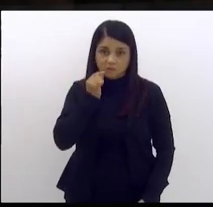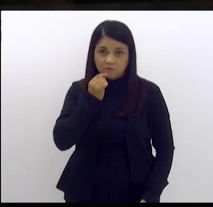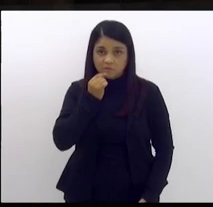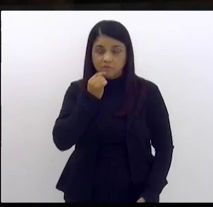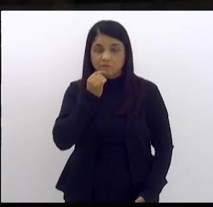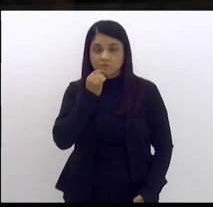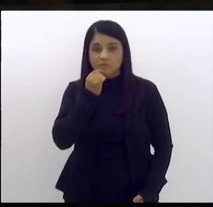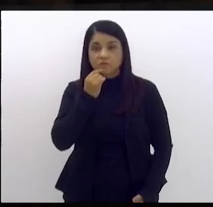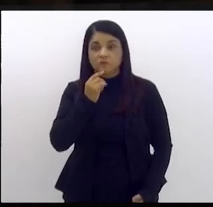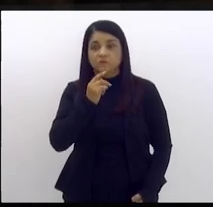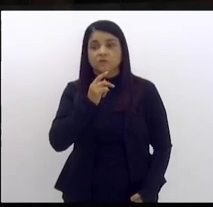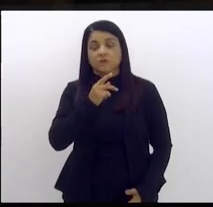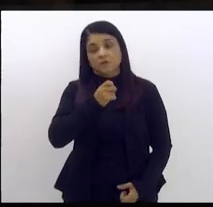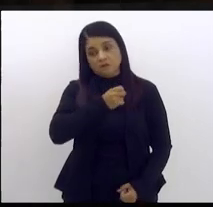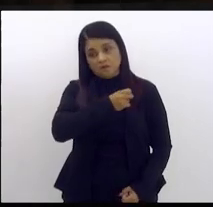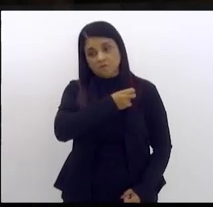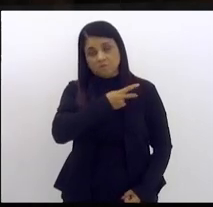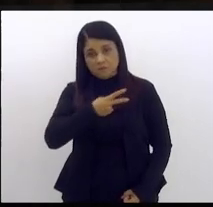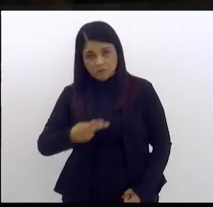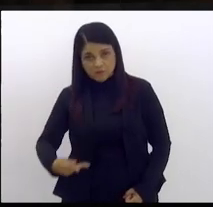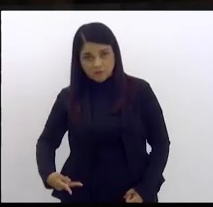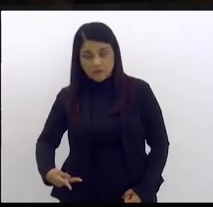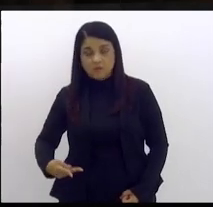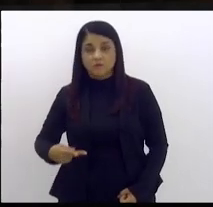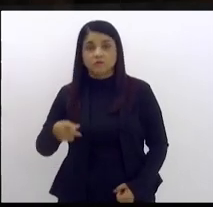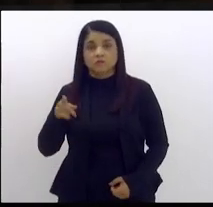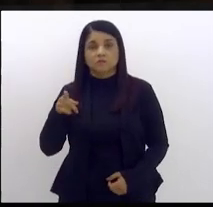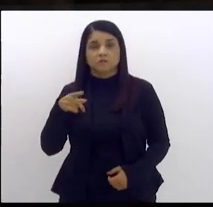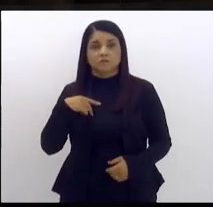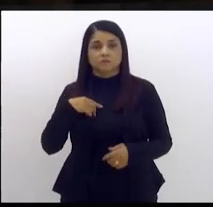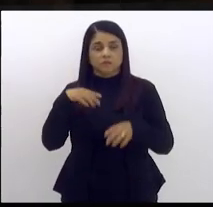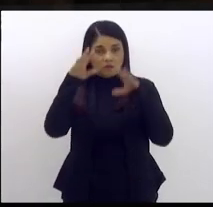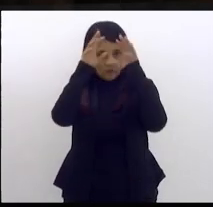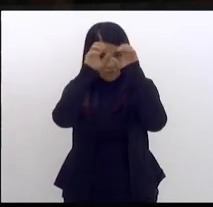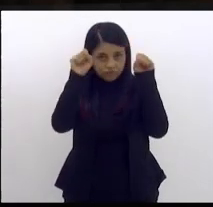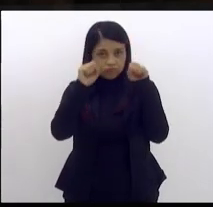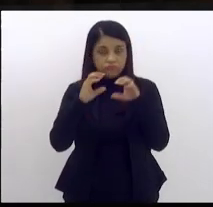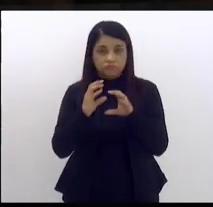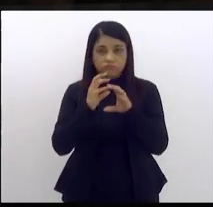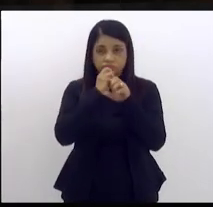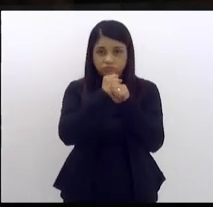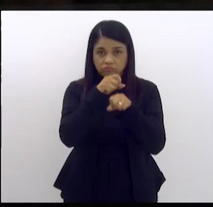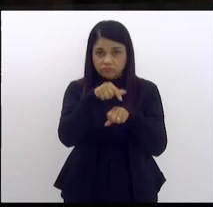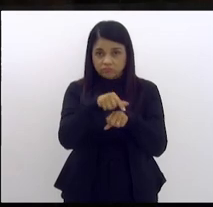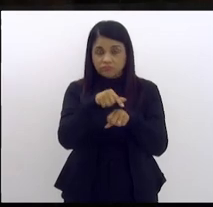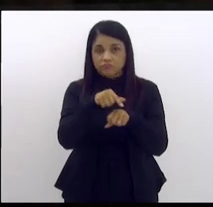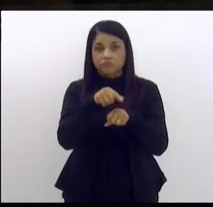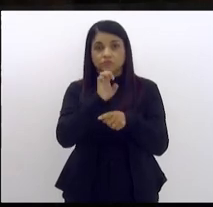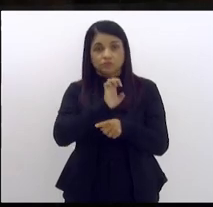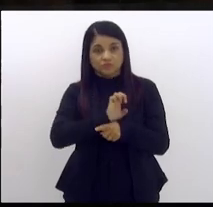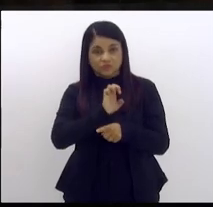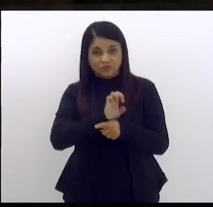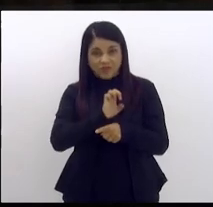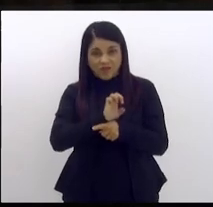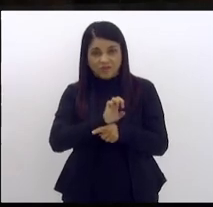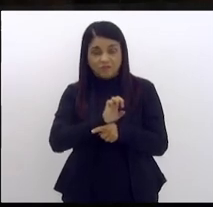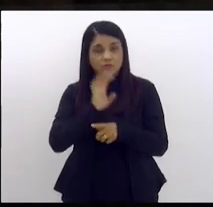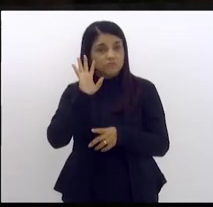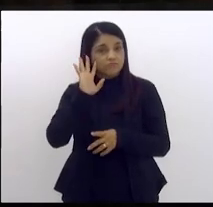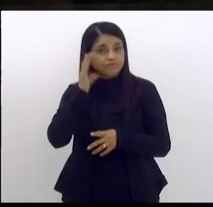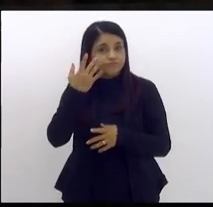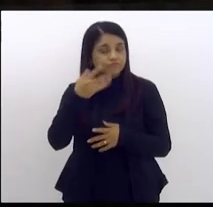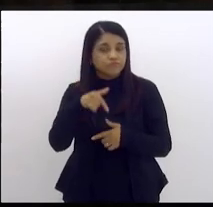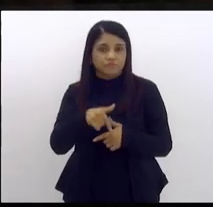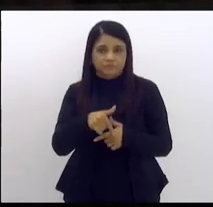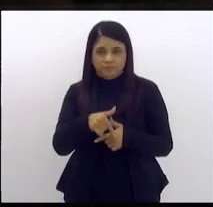ao presidente do Tribunal de Contas do Estado Principalmente ao Tribunal de Contas do Estado que busque uma solução